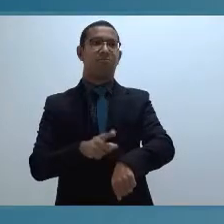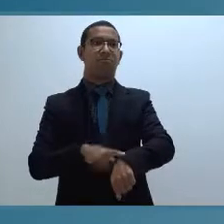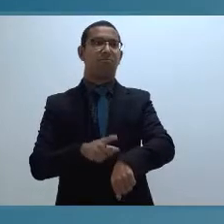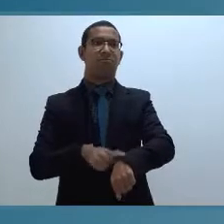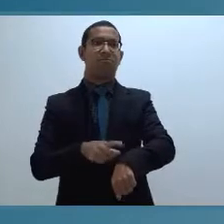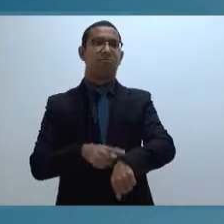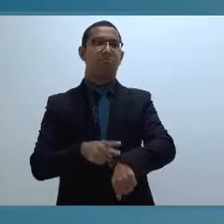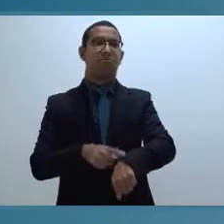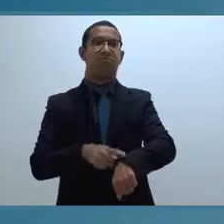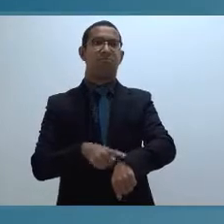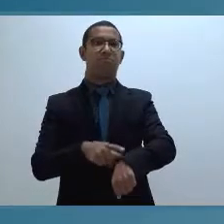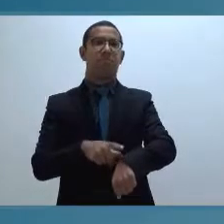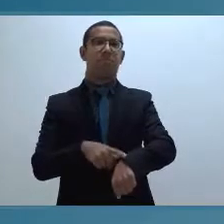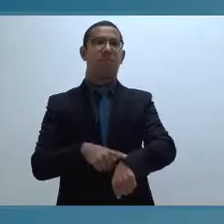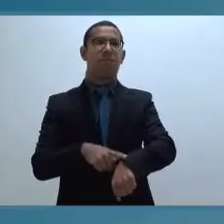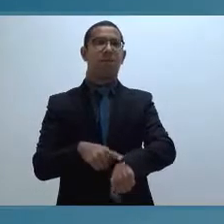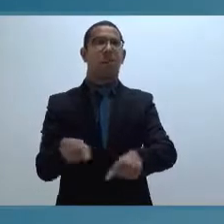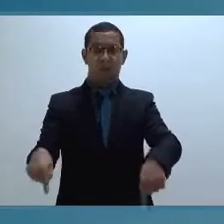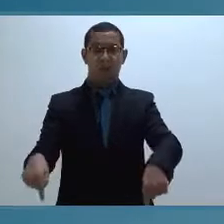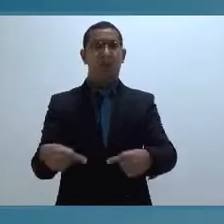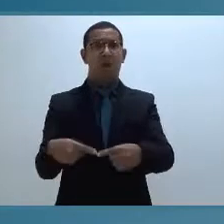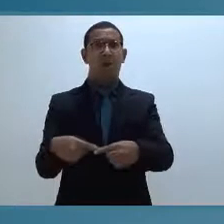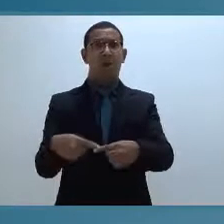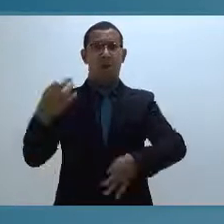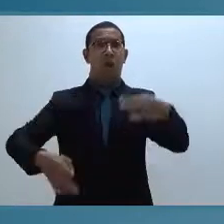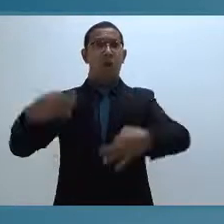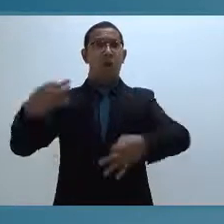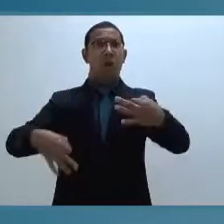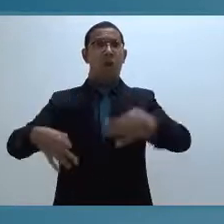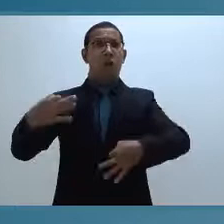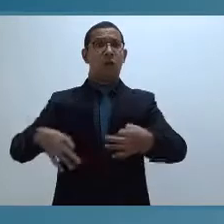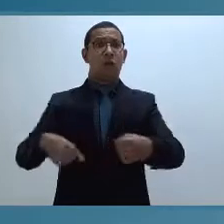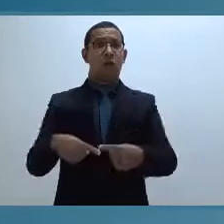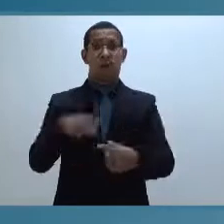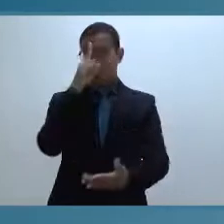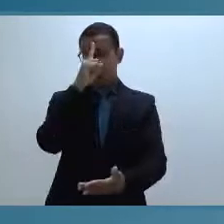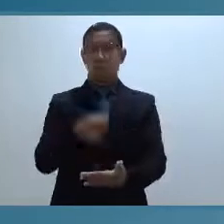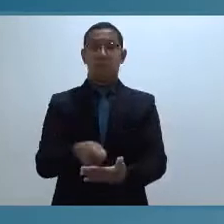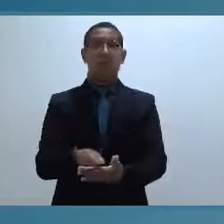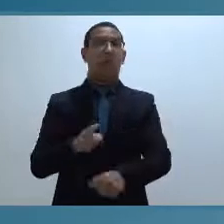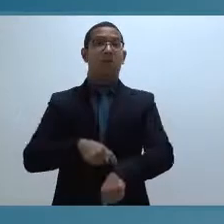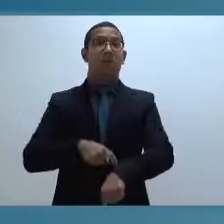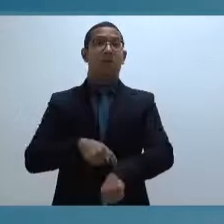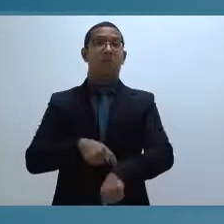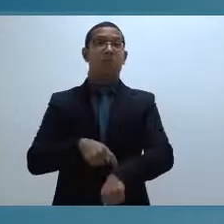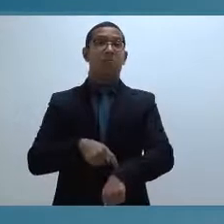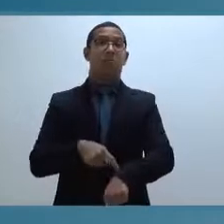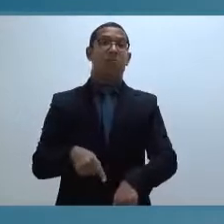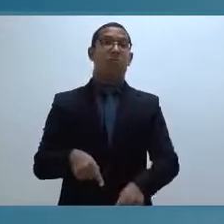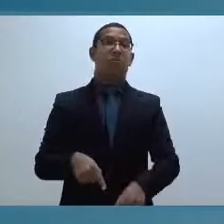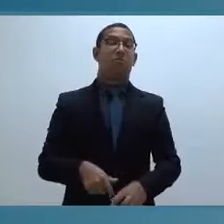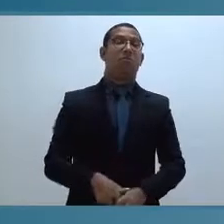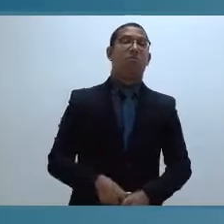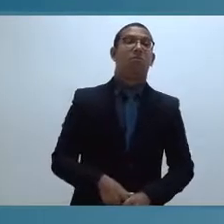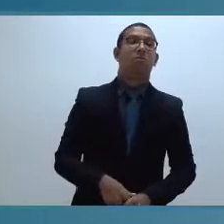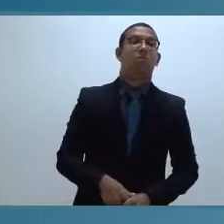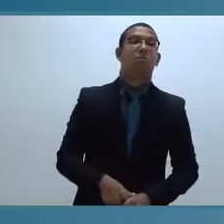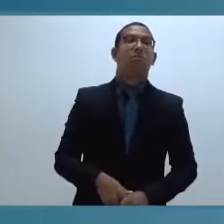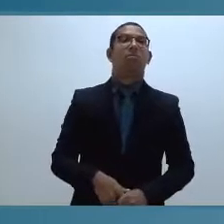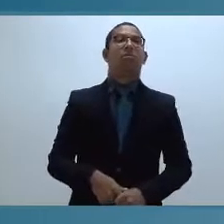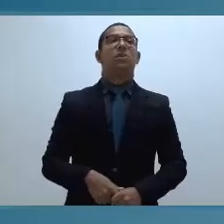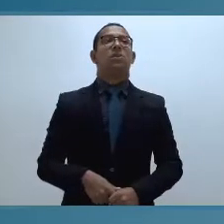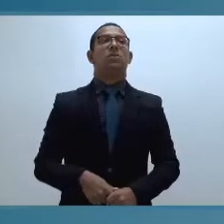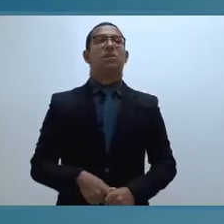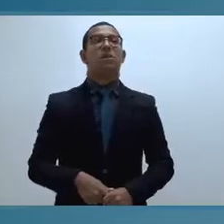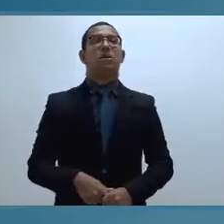está sendo julgado nesse momento com base na legislação que está. Se nós quisermos negar isso, nós temos que negar com